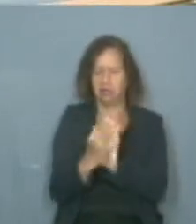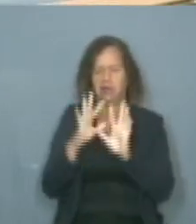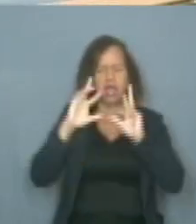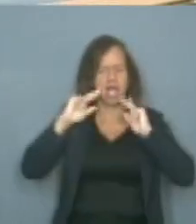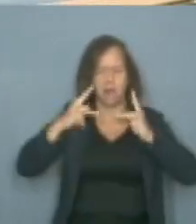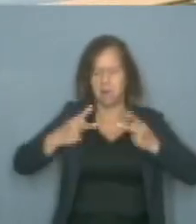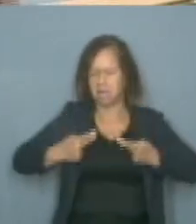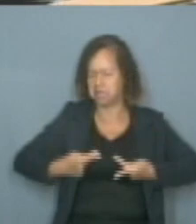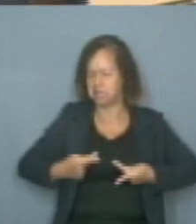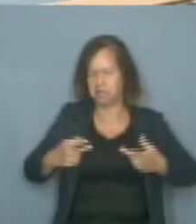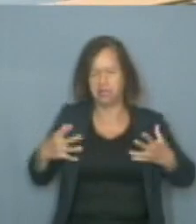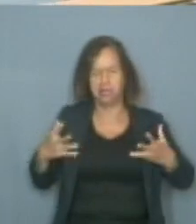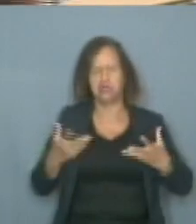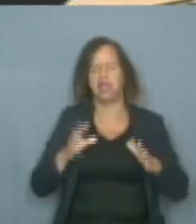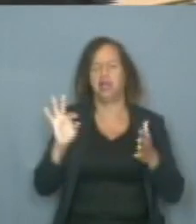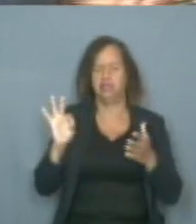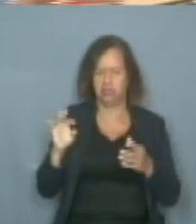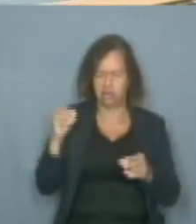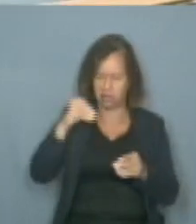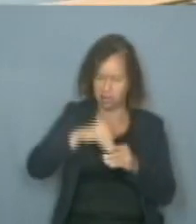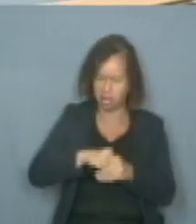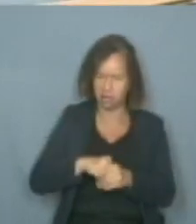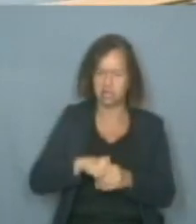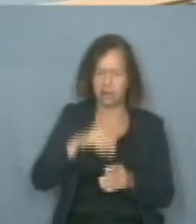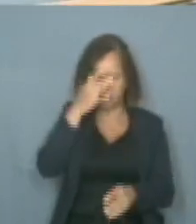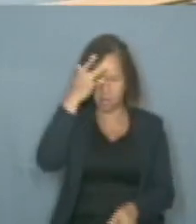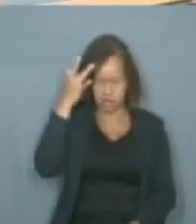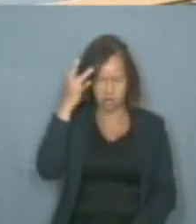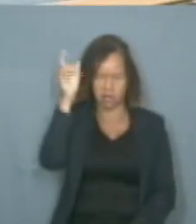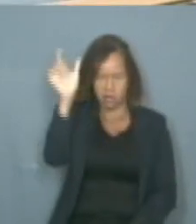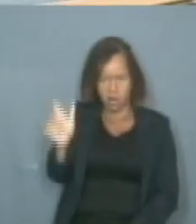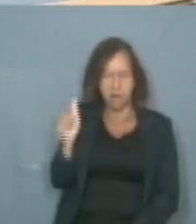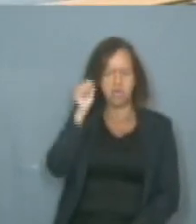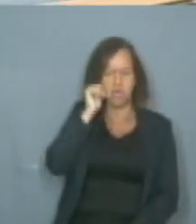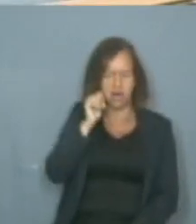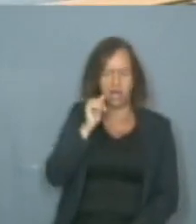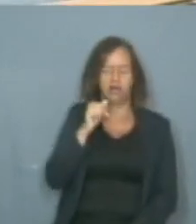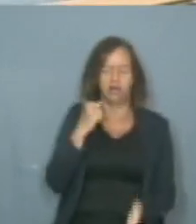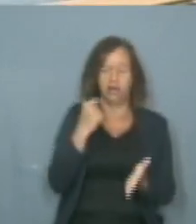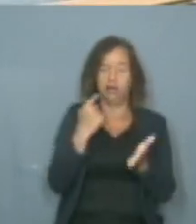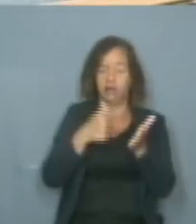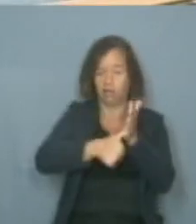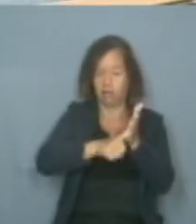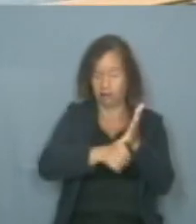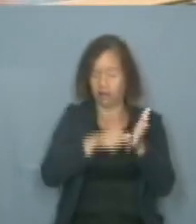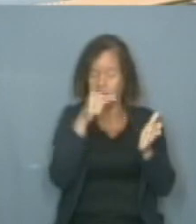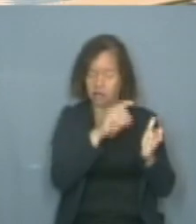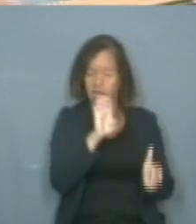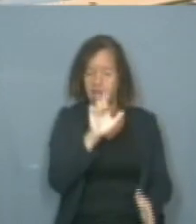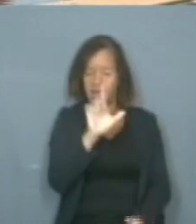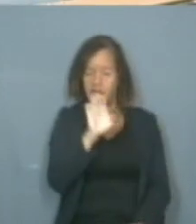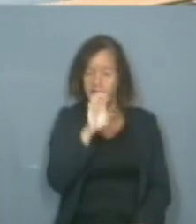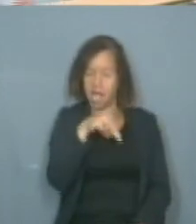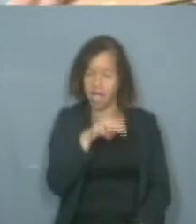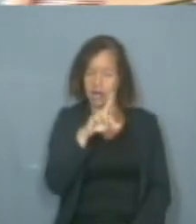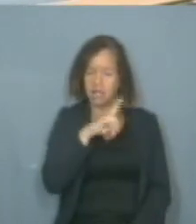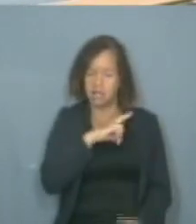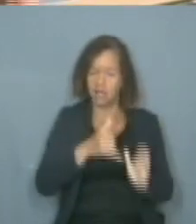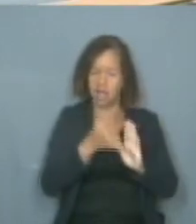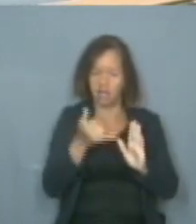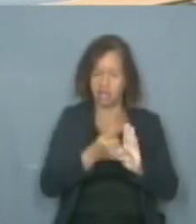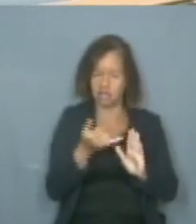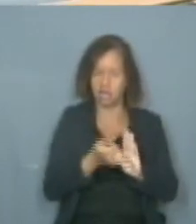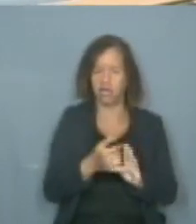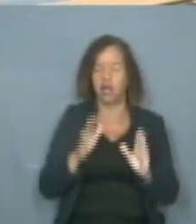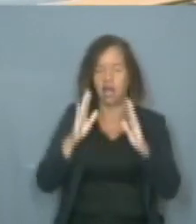já. Inclusive, nós a registramos dentro da nossa prestação de conta como mulher, porque está lá na identidade dela. Ellen, se estiver cadastrada,